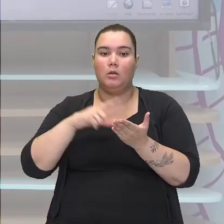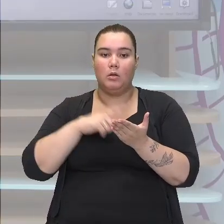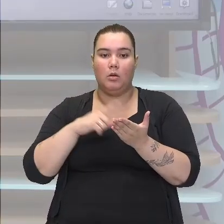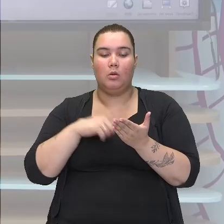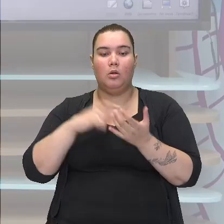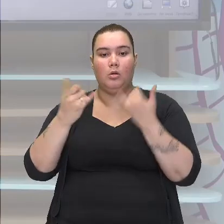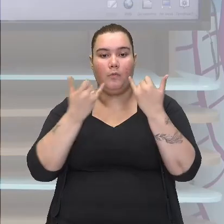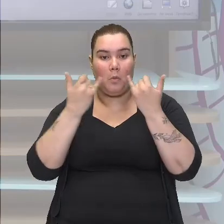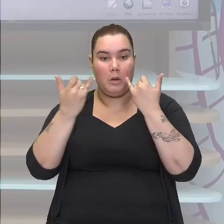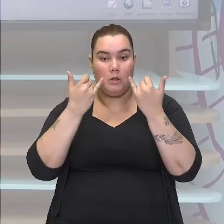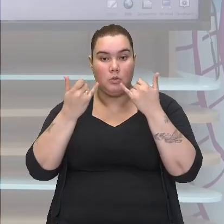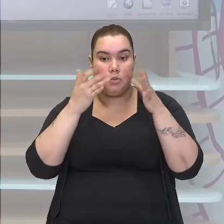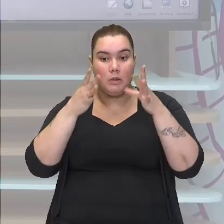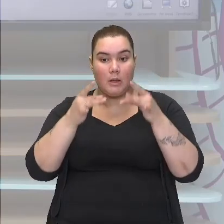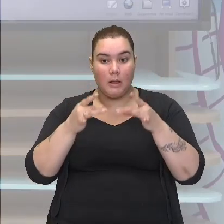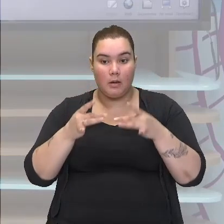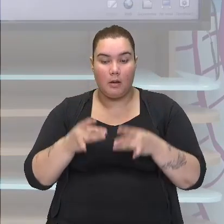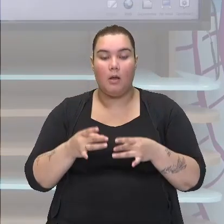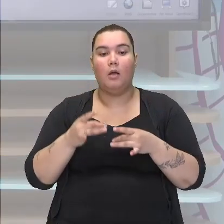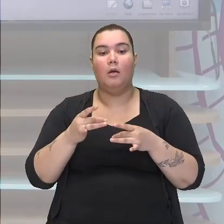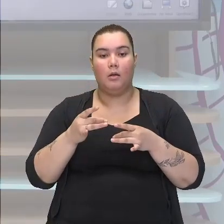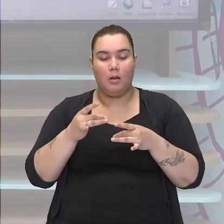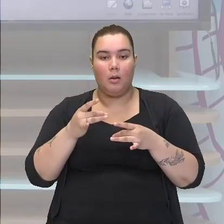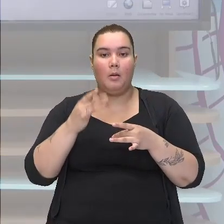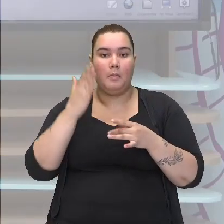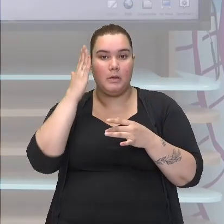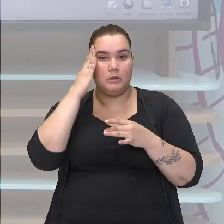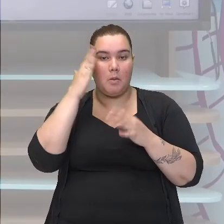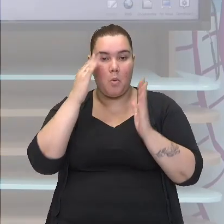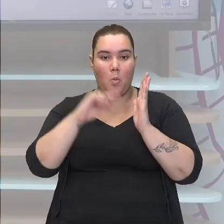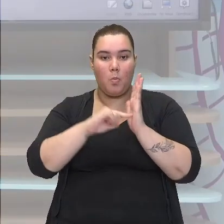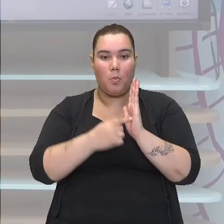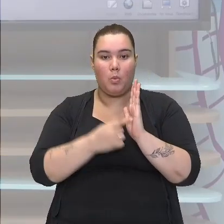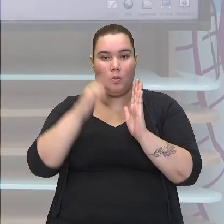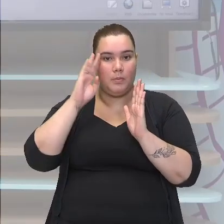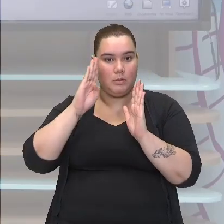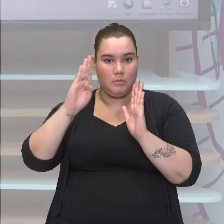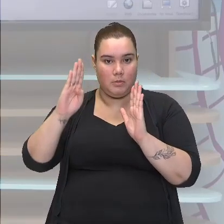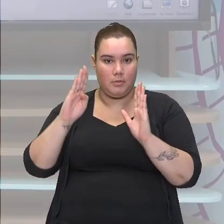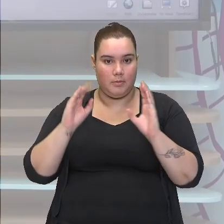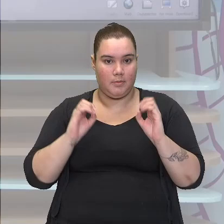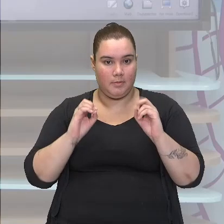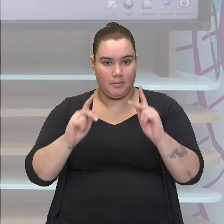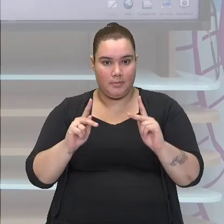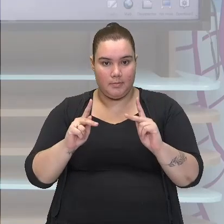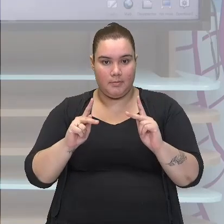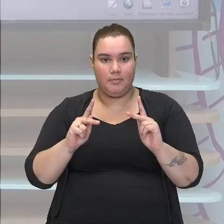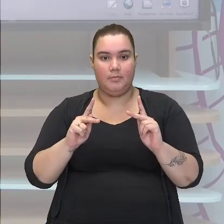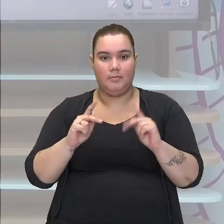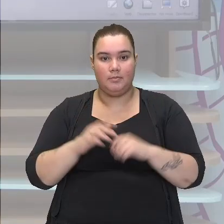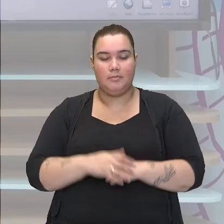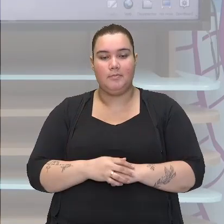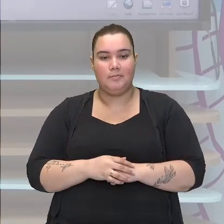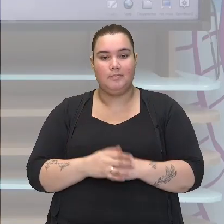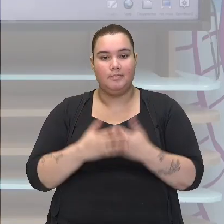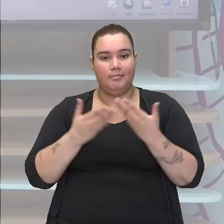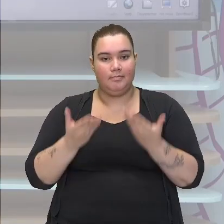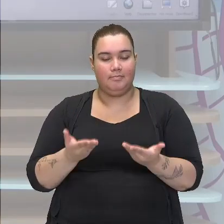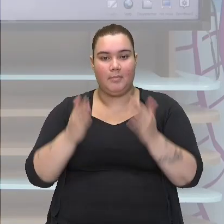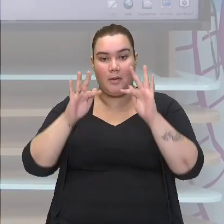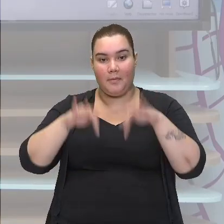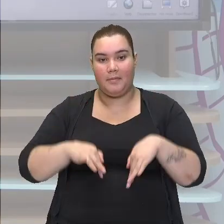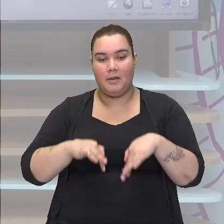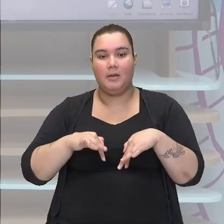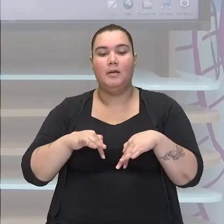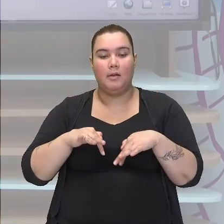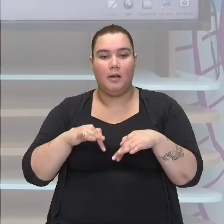as instruções para a questão do centro. Beleza, meu povo? Então, essas foram